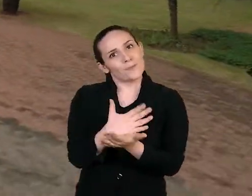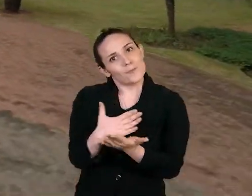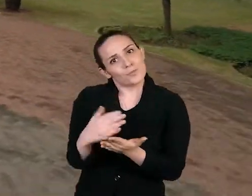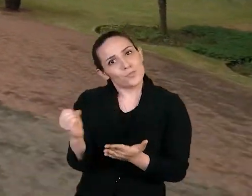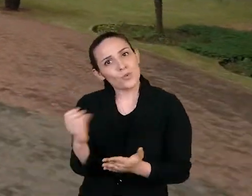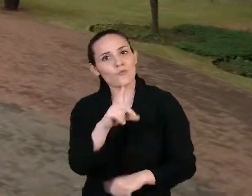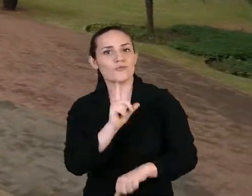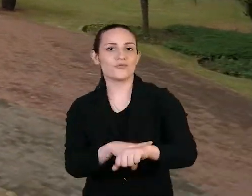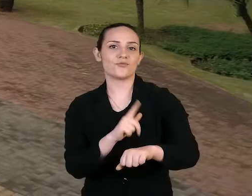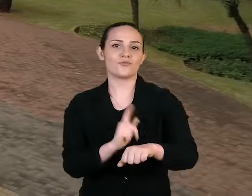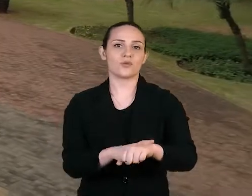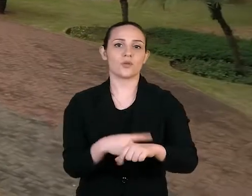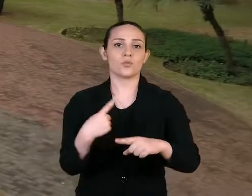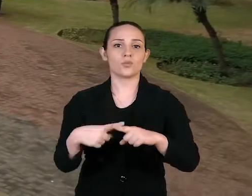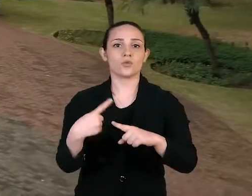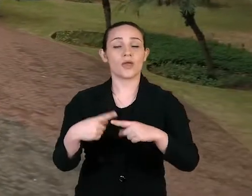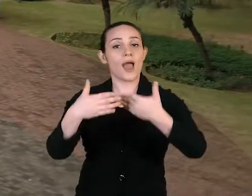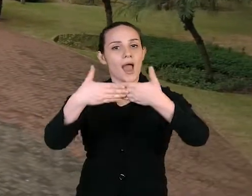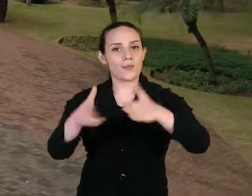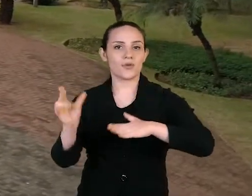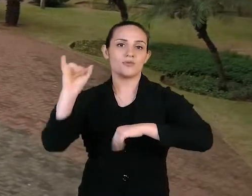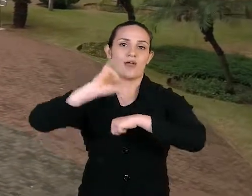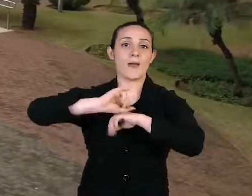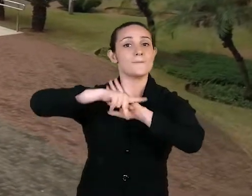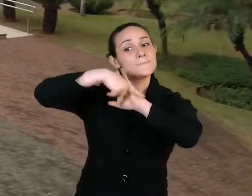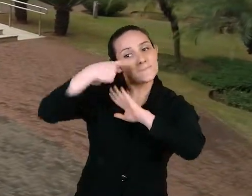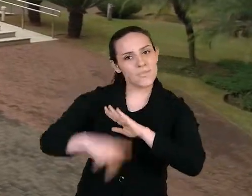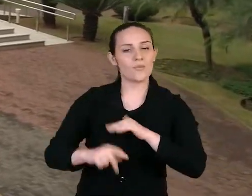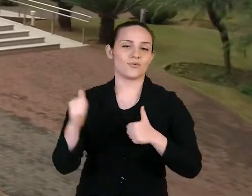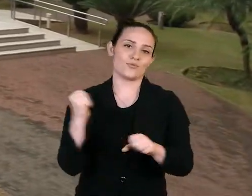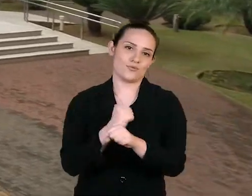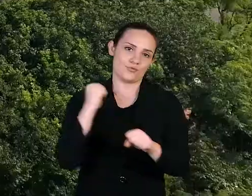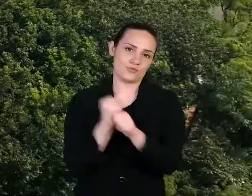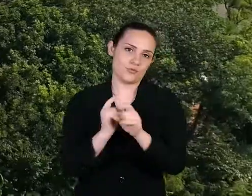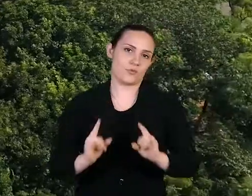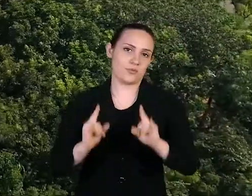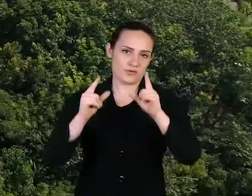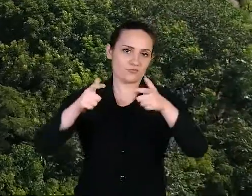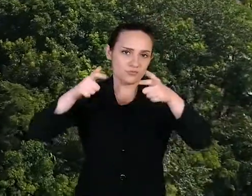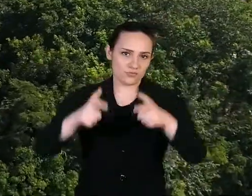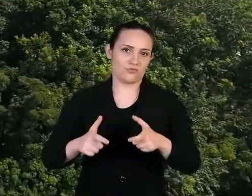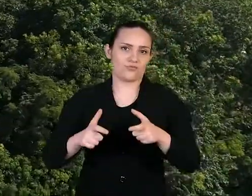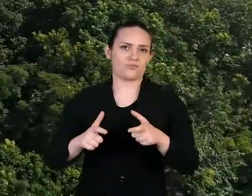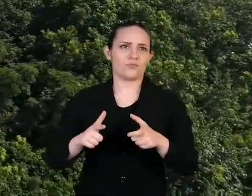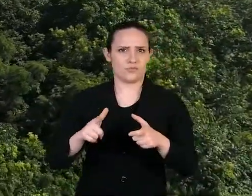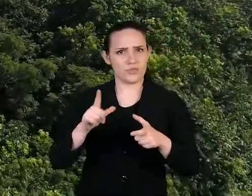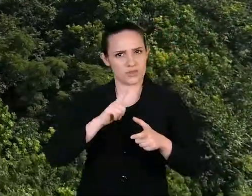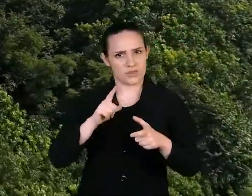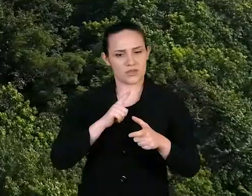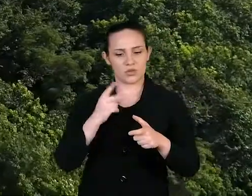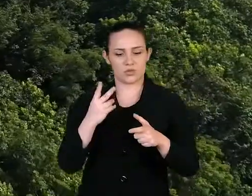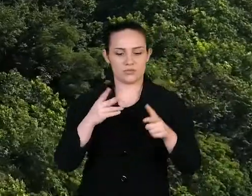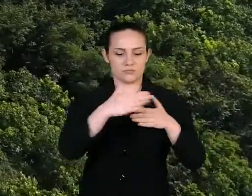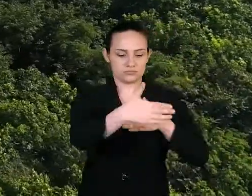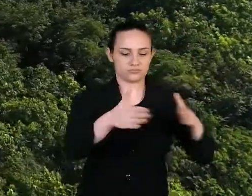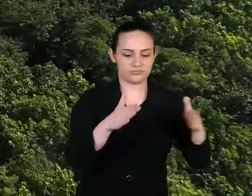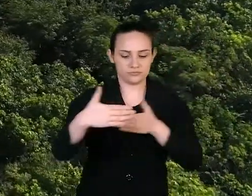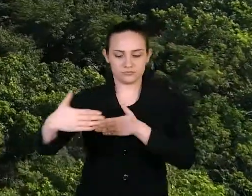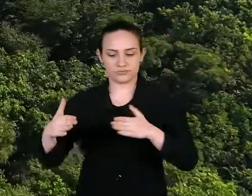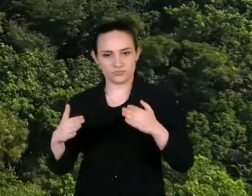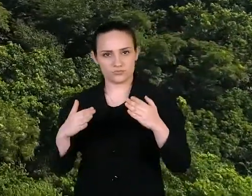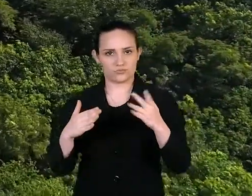fase, com inauguração de sede própria no Parque dos Poderes. O local, construído em 2 grandes blocos de